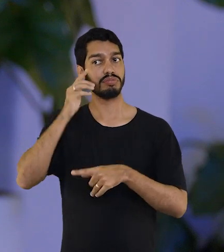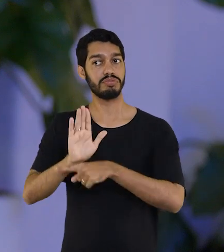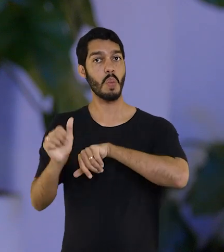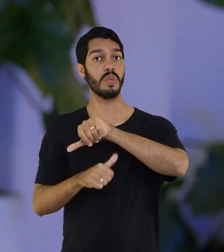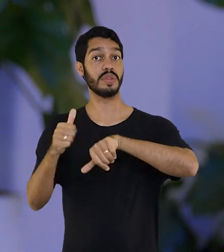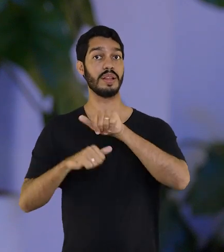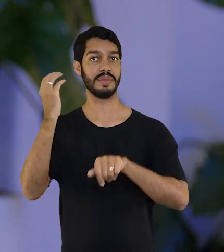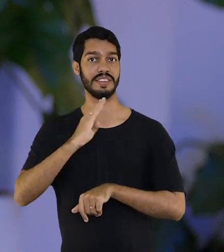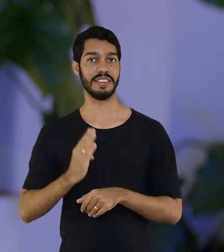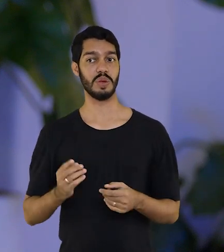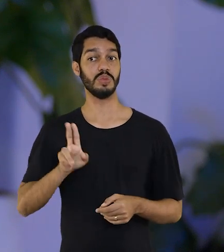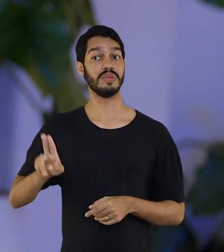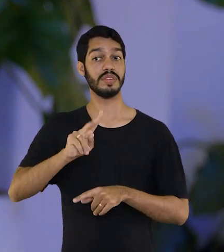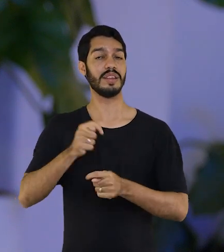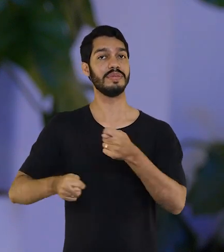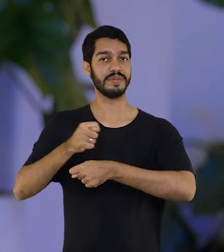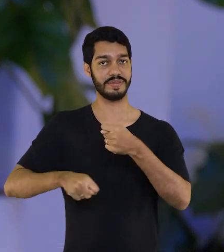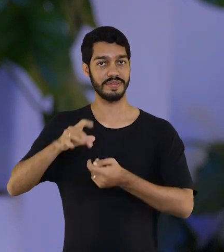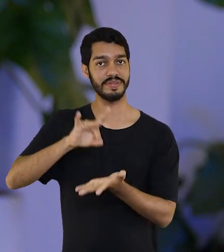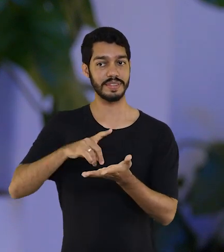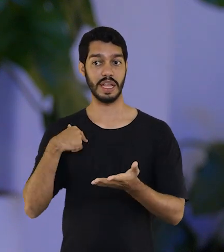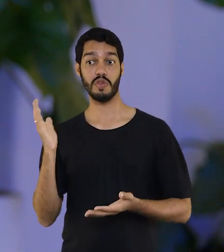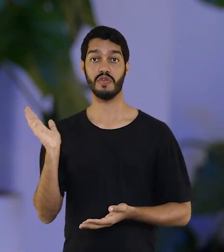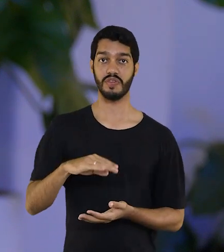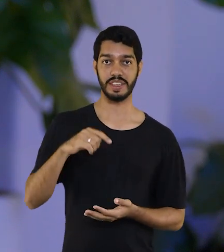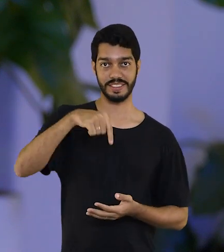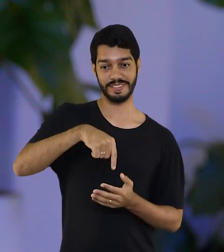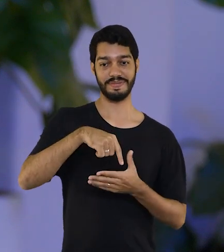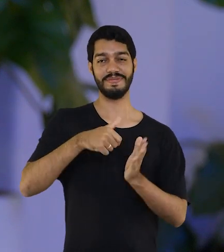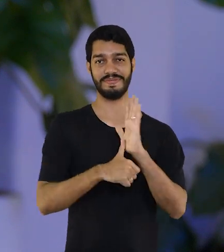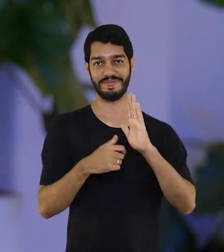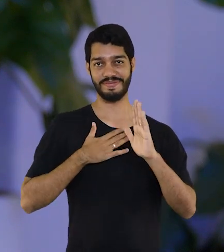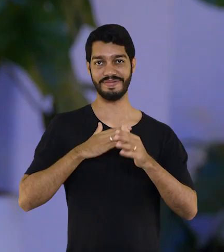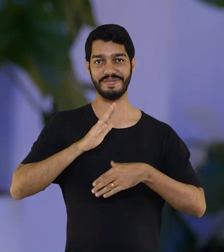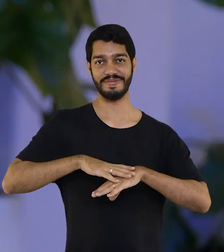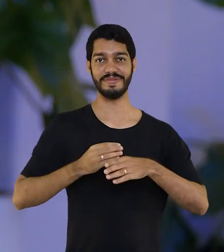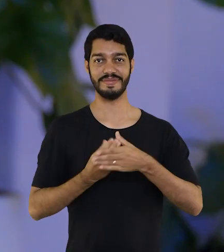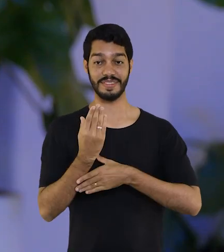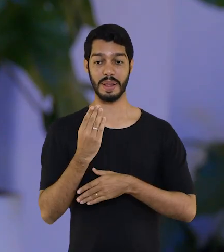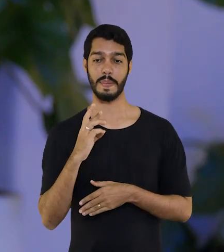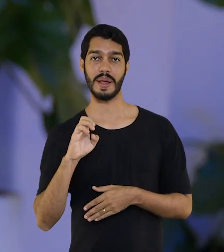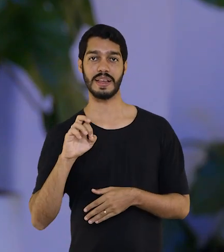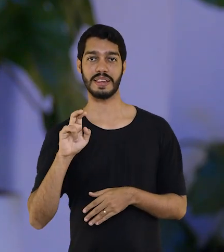Brasil via economia real. E quando eu vim para a fundação, quando eu vim para o Bearing Founders, quando eu vim tocar e estruturar o Bearing Founders,